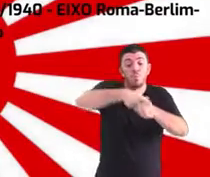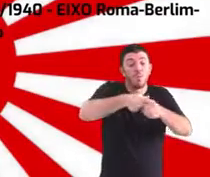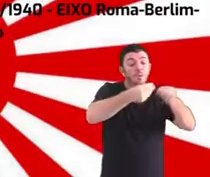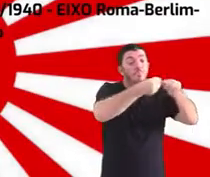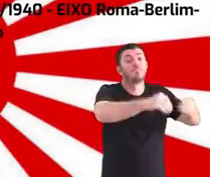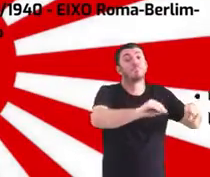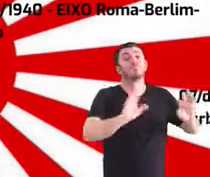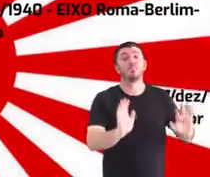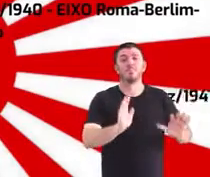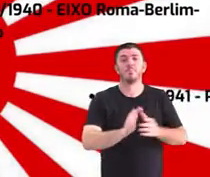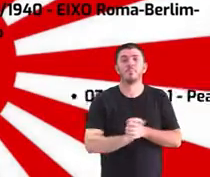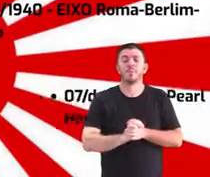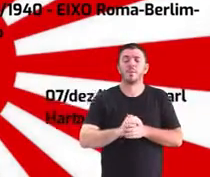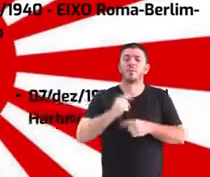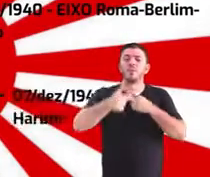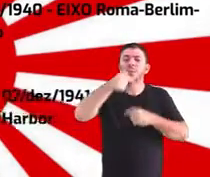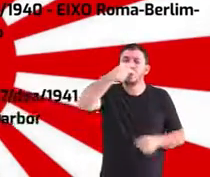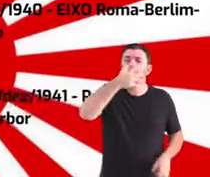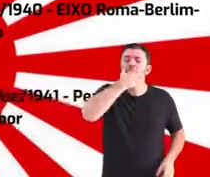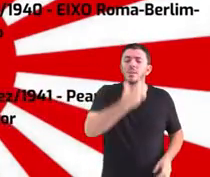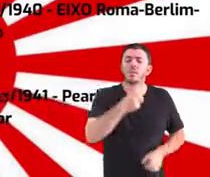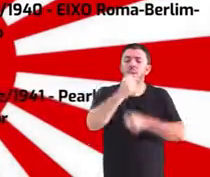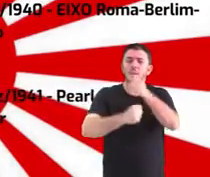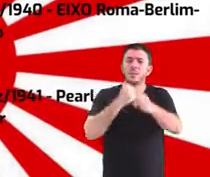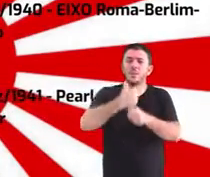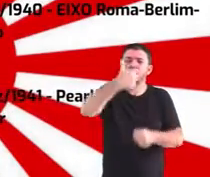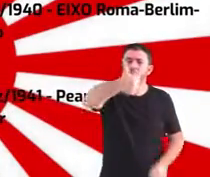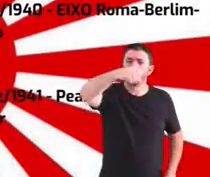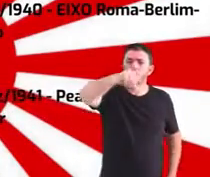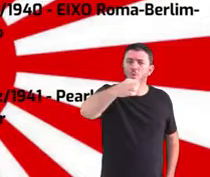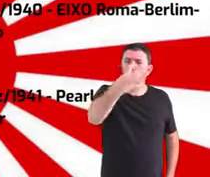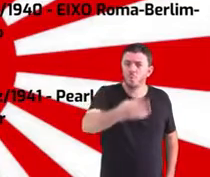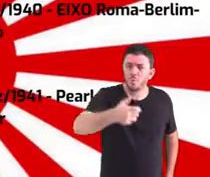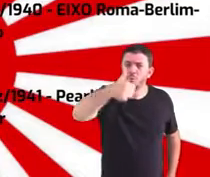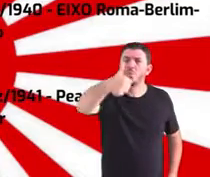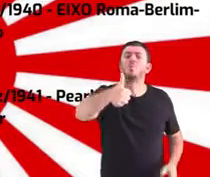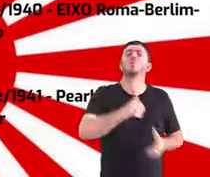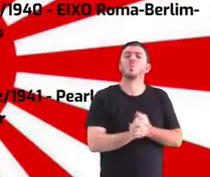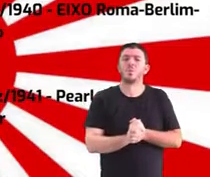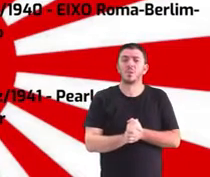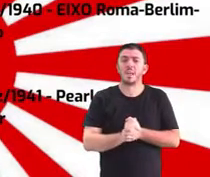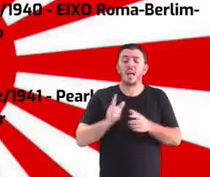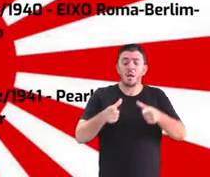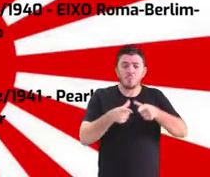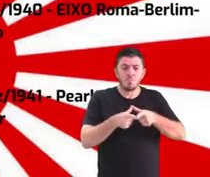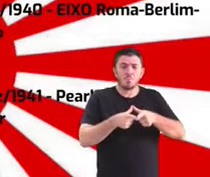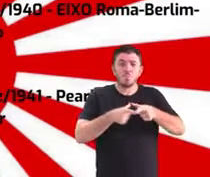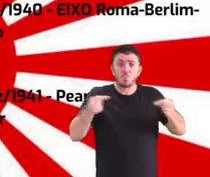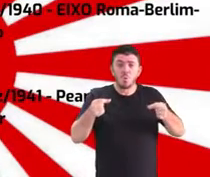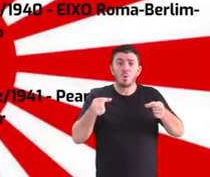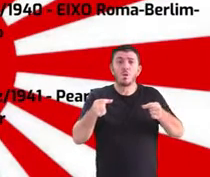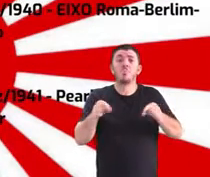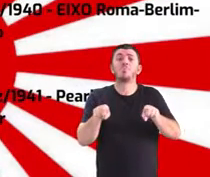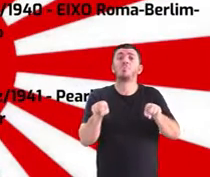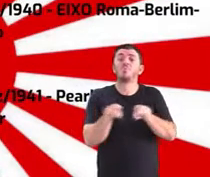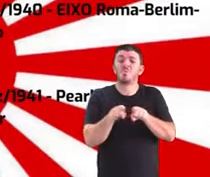de dezembro de 1941, o ataque japonês à base naval norte-americana de Pearl Harbor, no